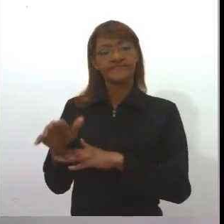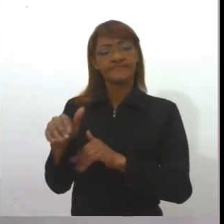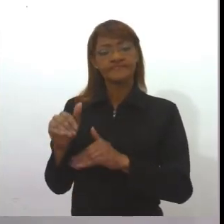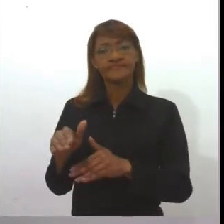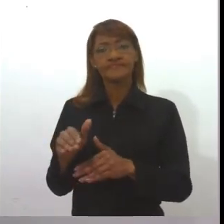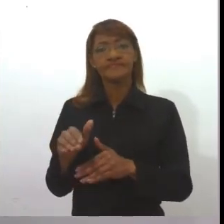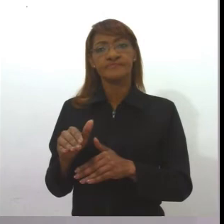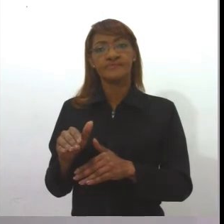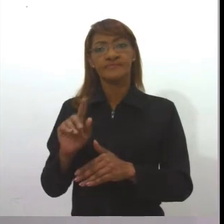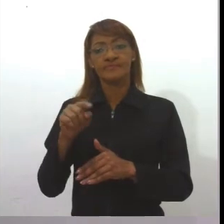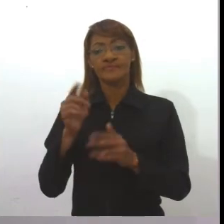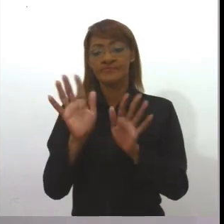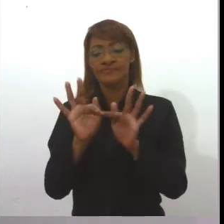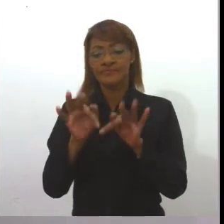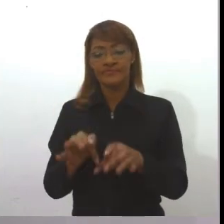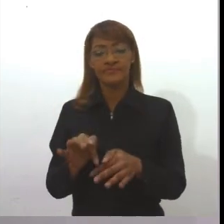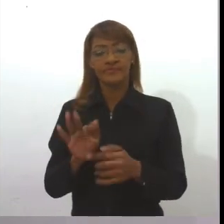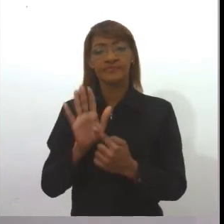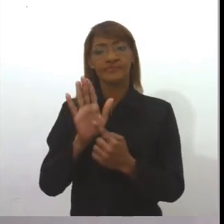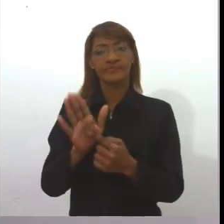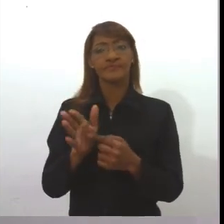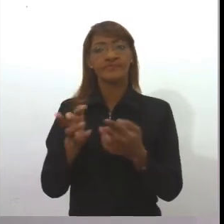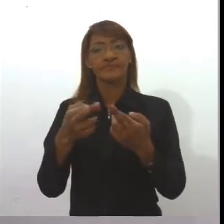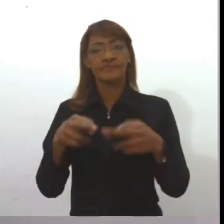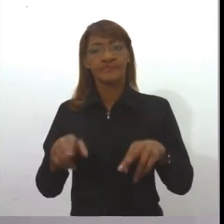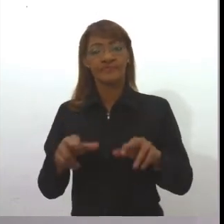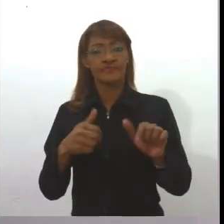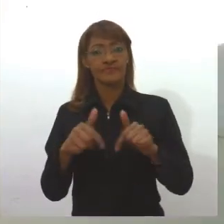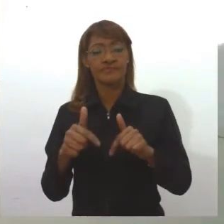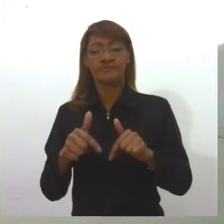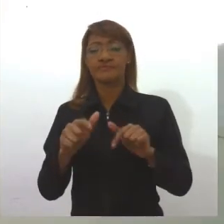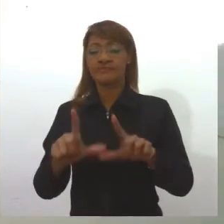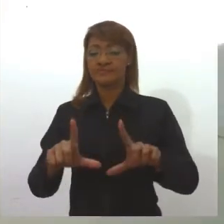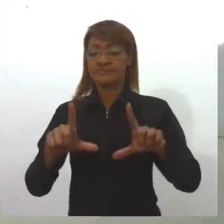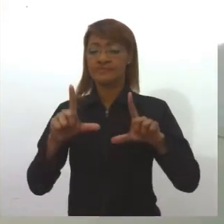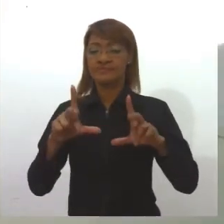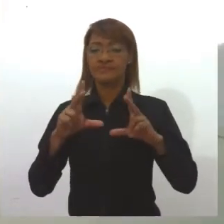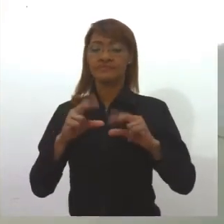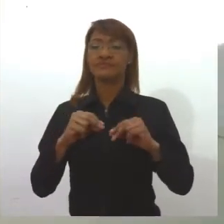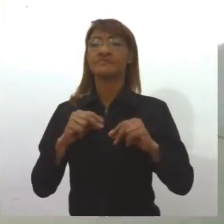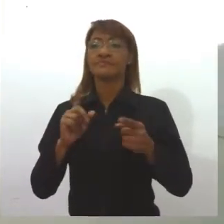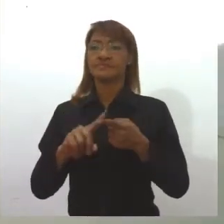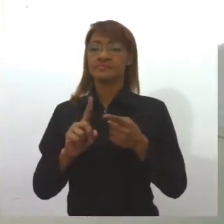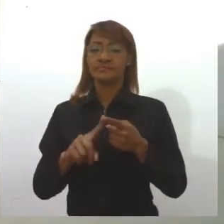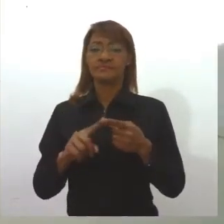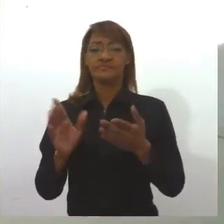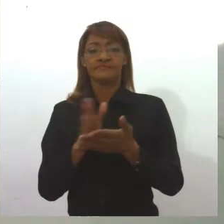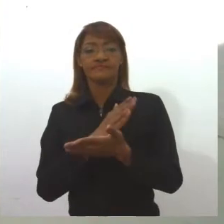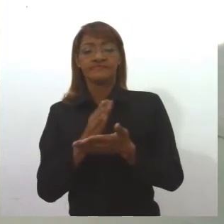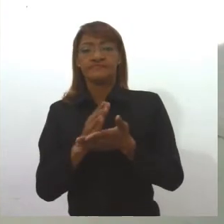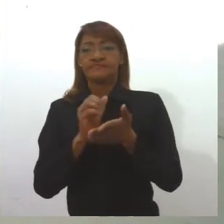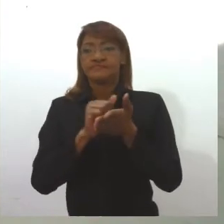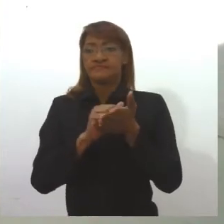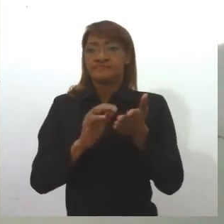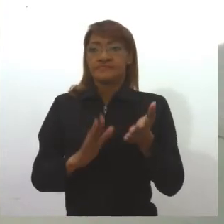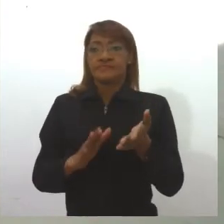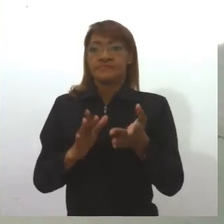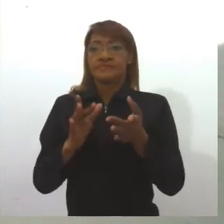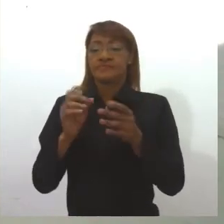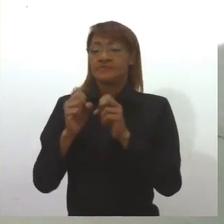trabalhos e receberão ali os certificados de participação. E algumas atividades vão ser de forma presencial e outras de forma